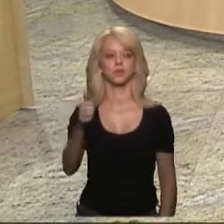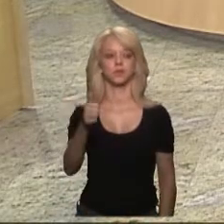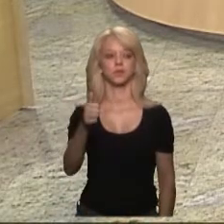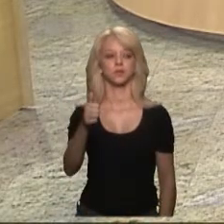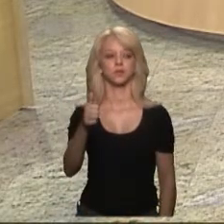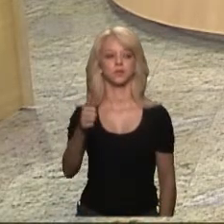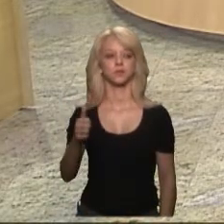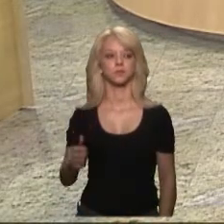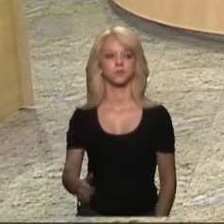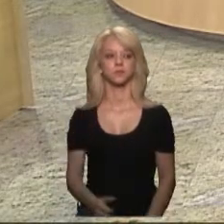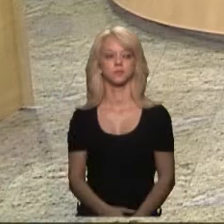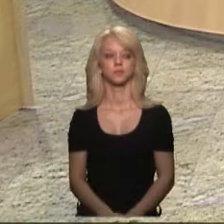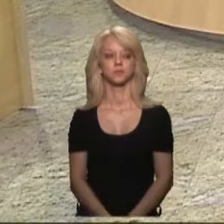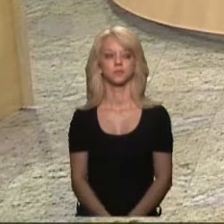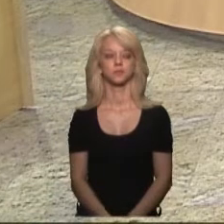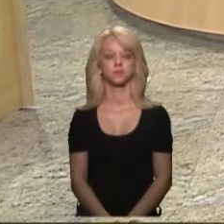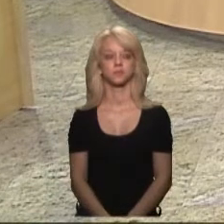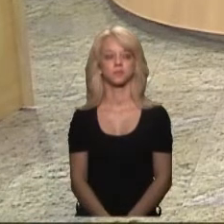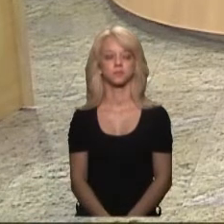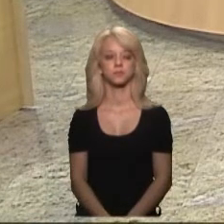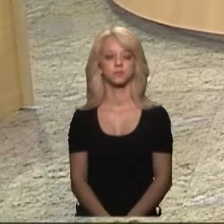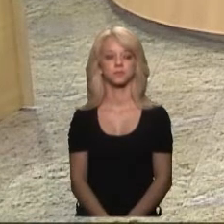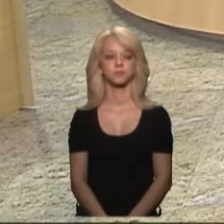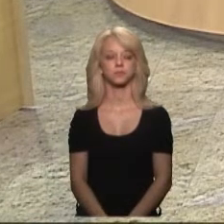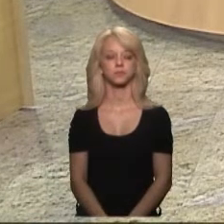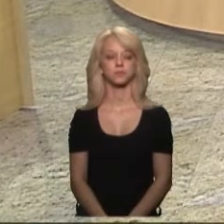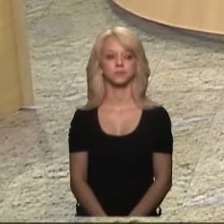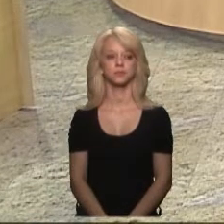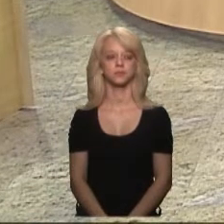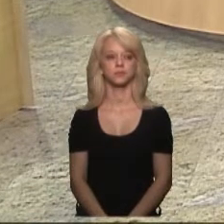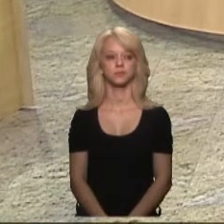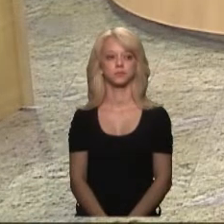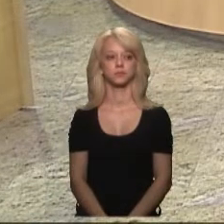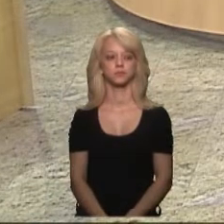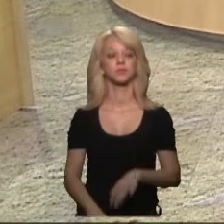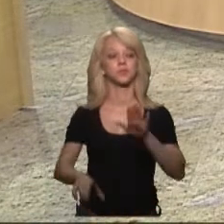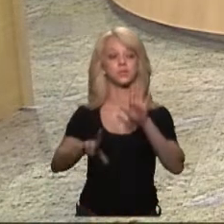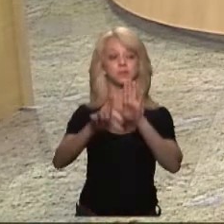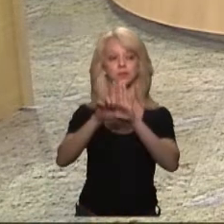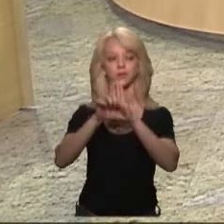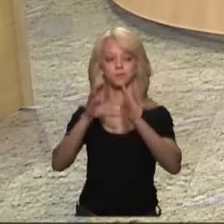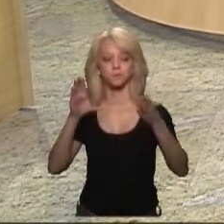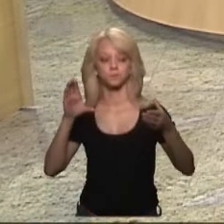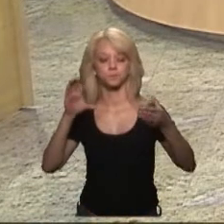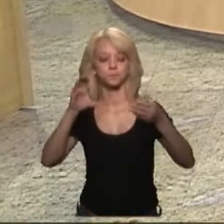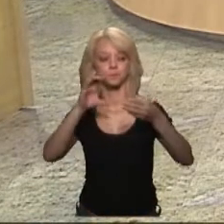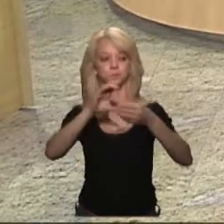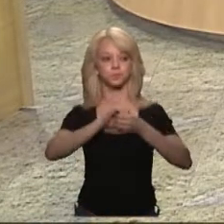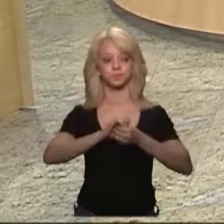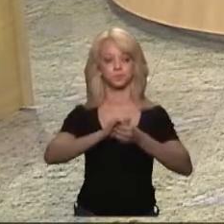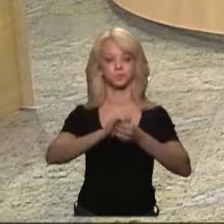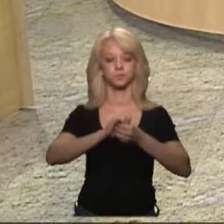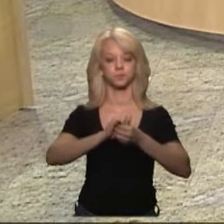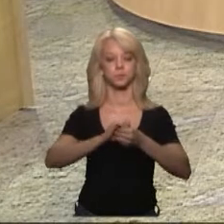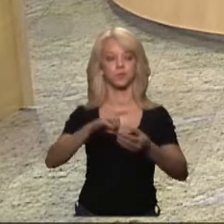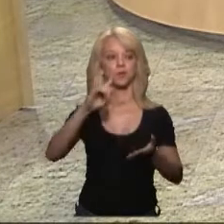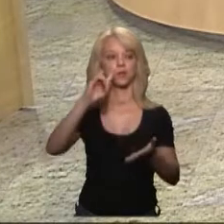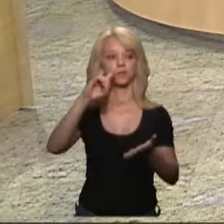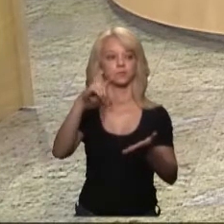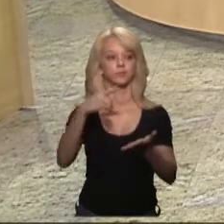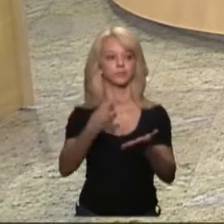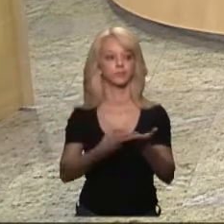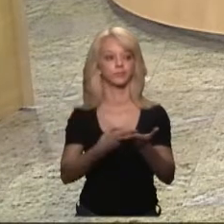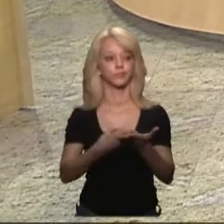A efetivação disposto nessa lei complementar ocorrerá mediante a regulamentação por decreto do chefe do